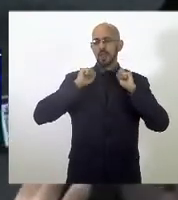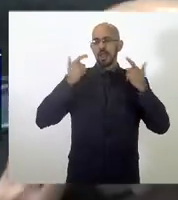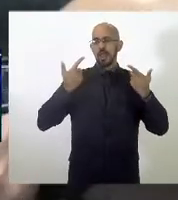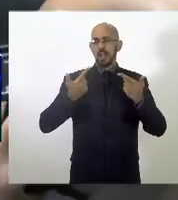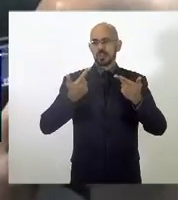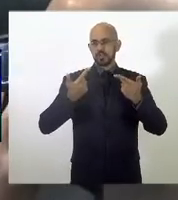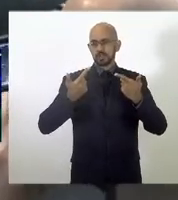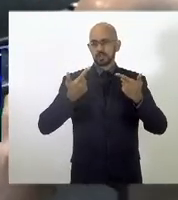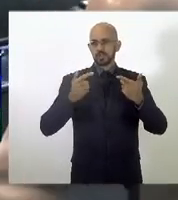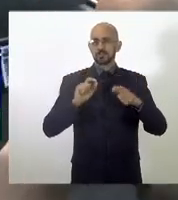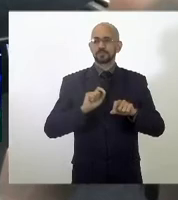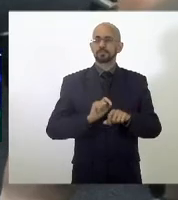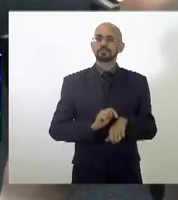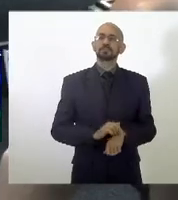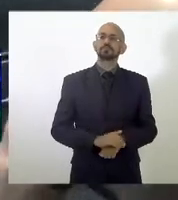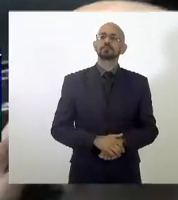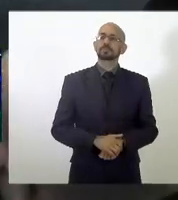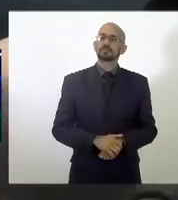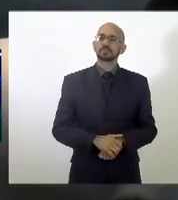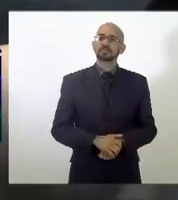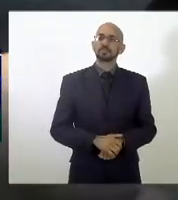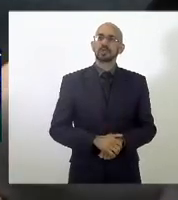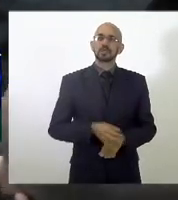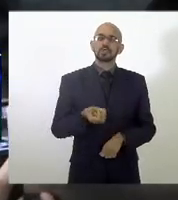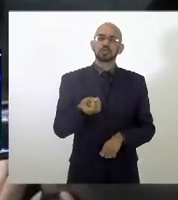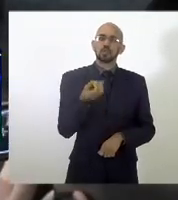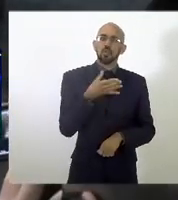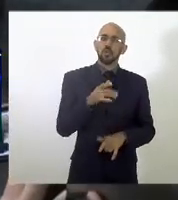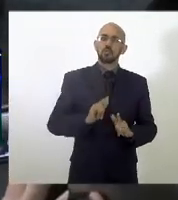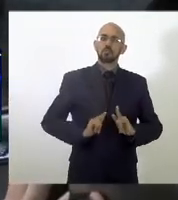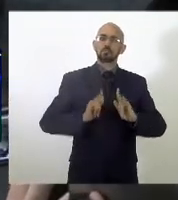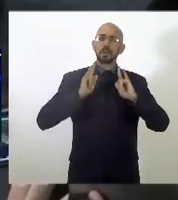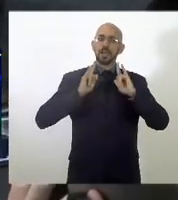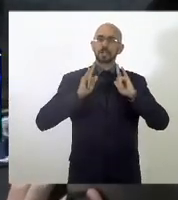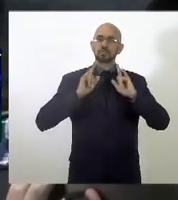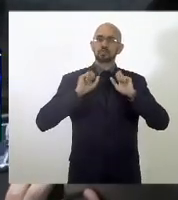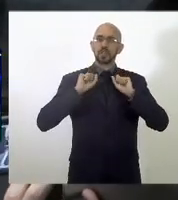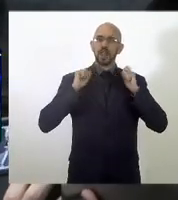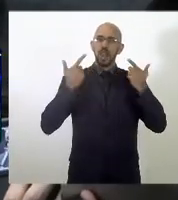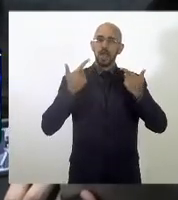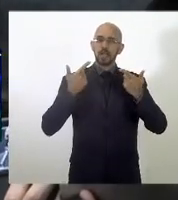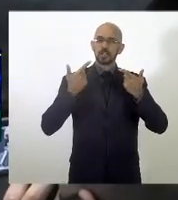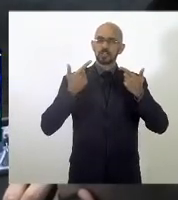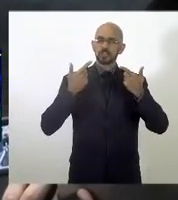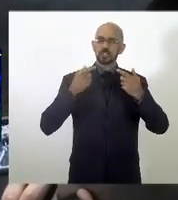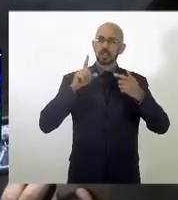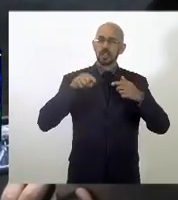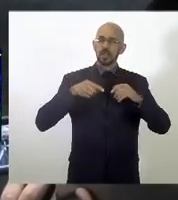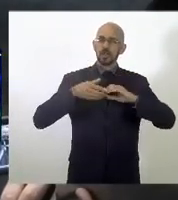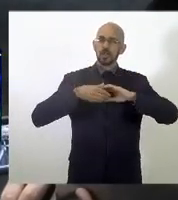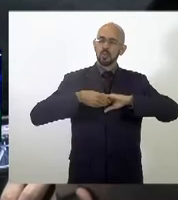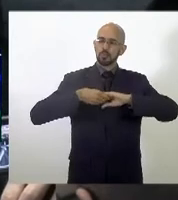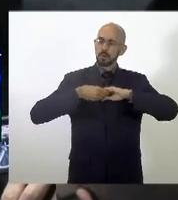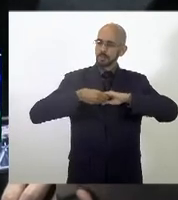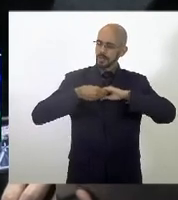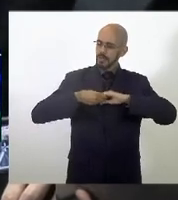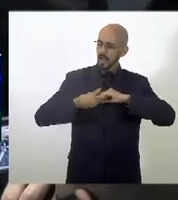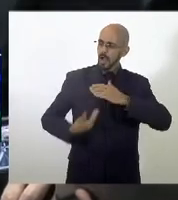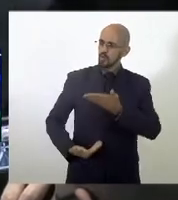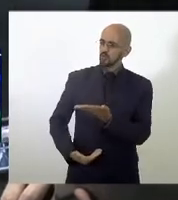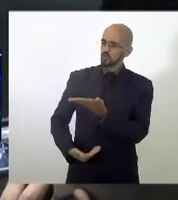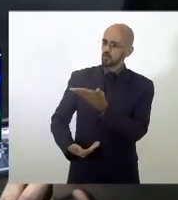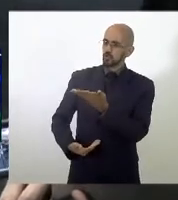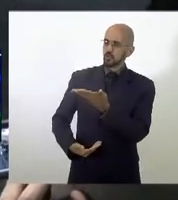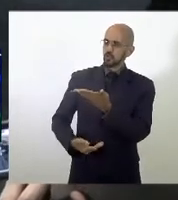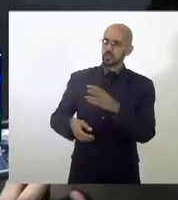Legislativa e o novo prédio da Assembleia Legislativa, cumprimentar a Vossa Excelência